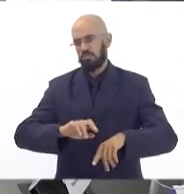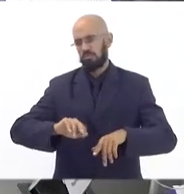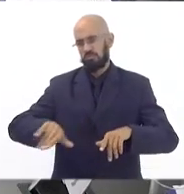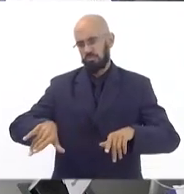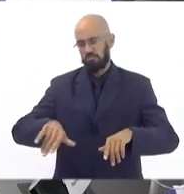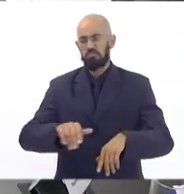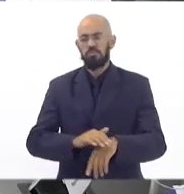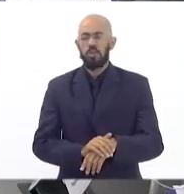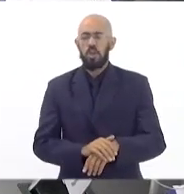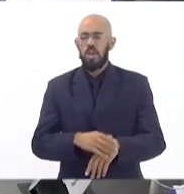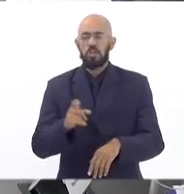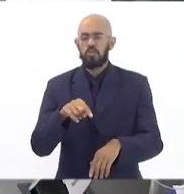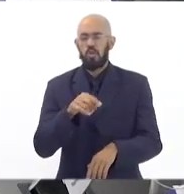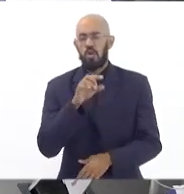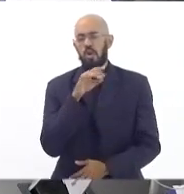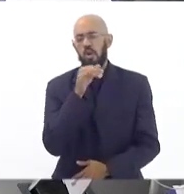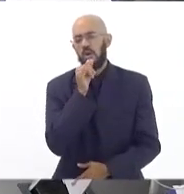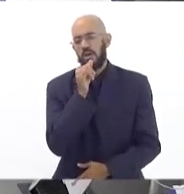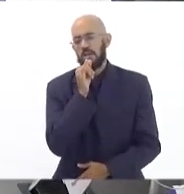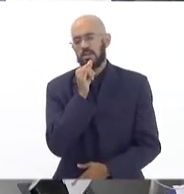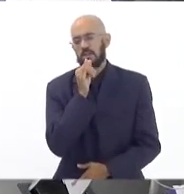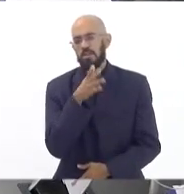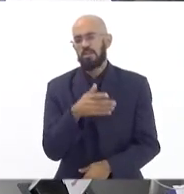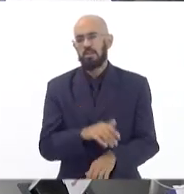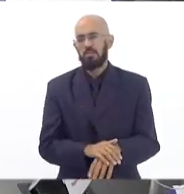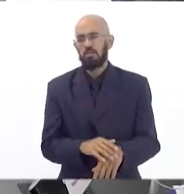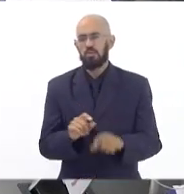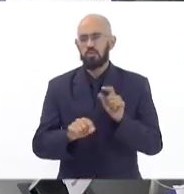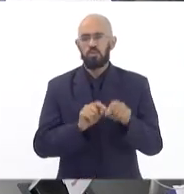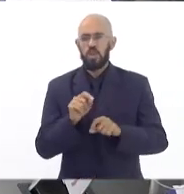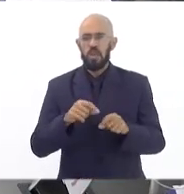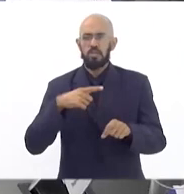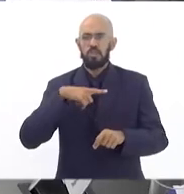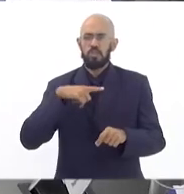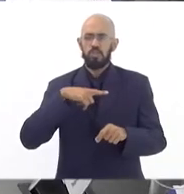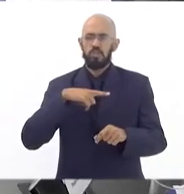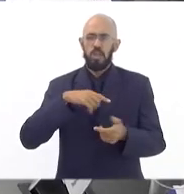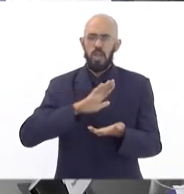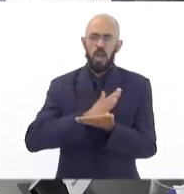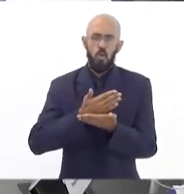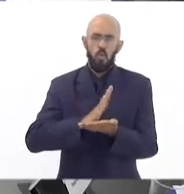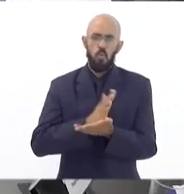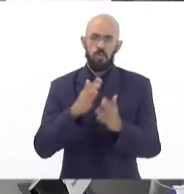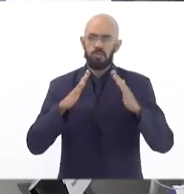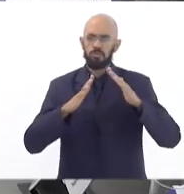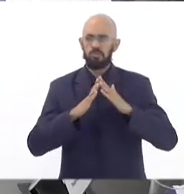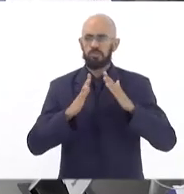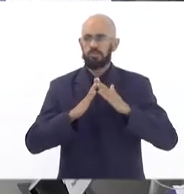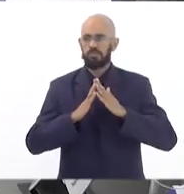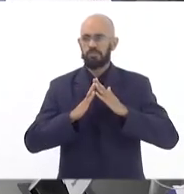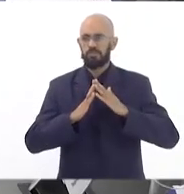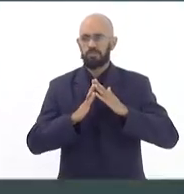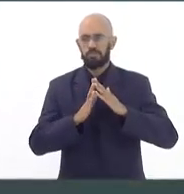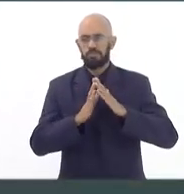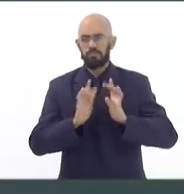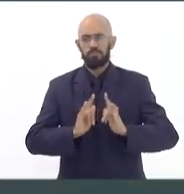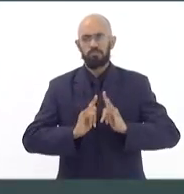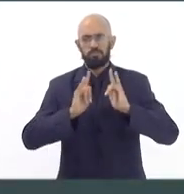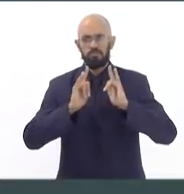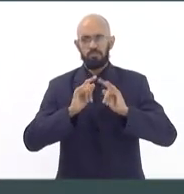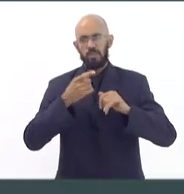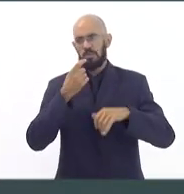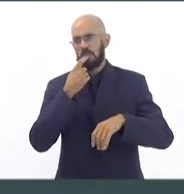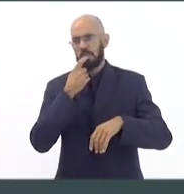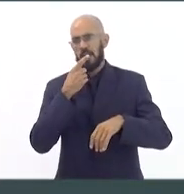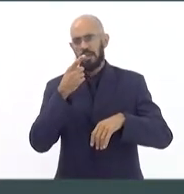estou só exemplos aqui né que a gente tem até algumas boa dias e que margeia a linha